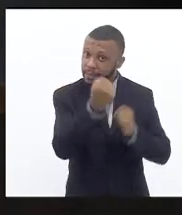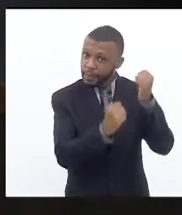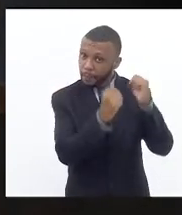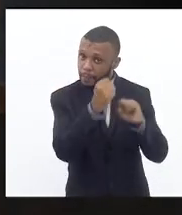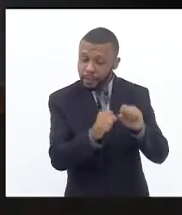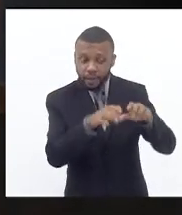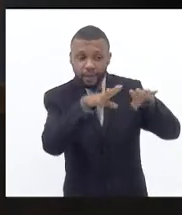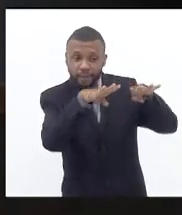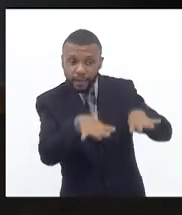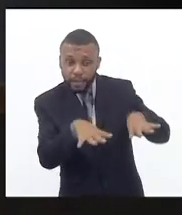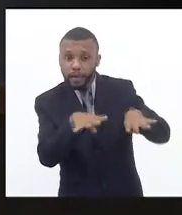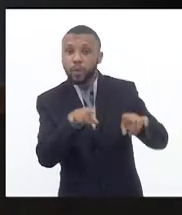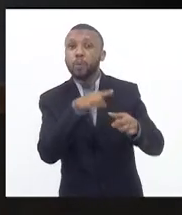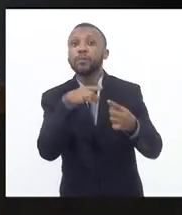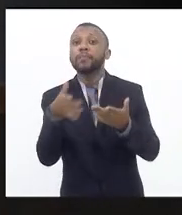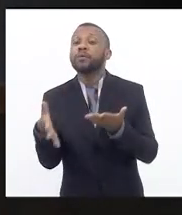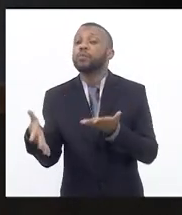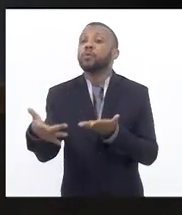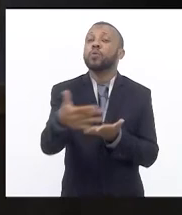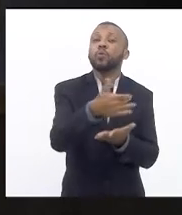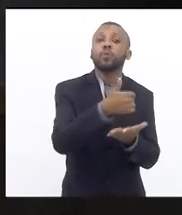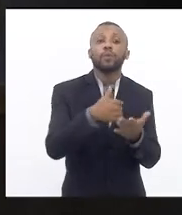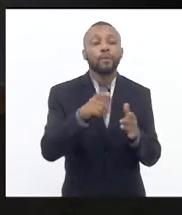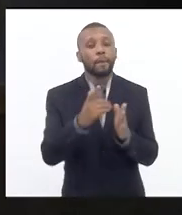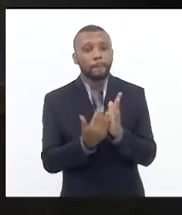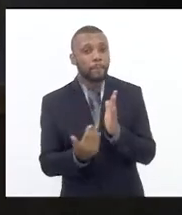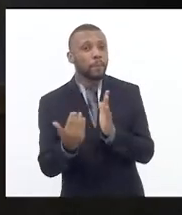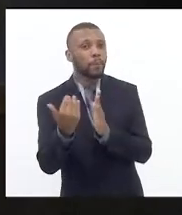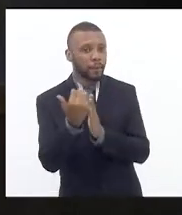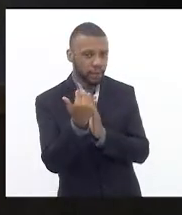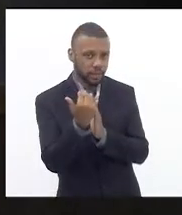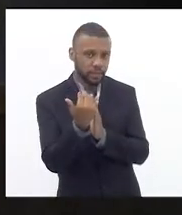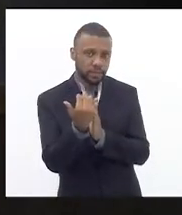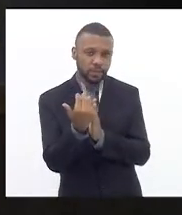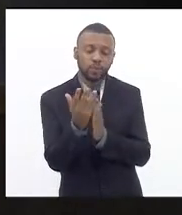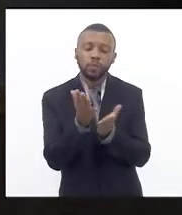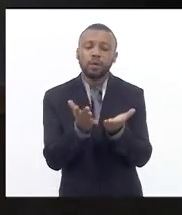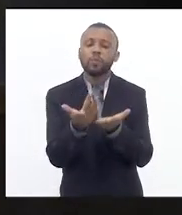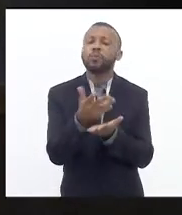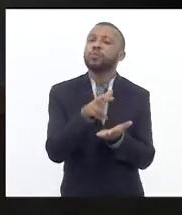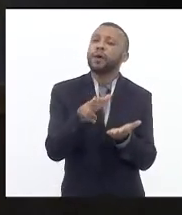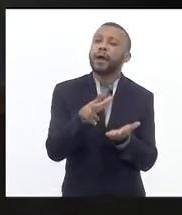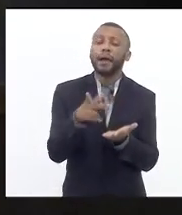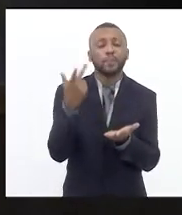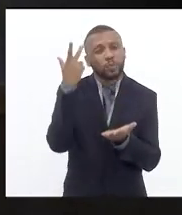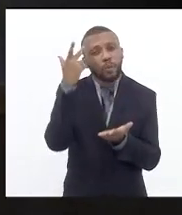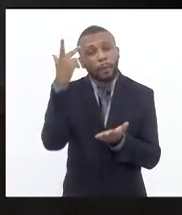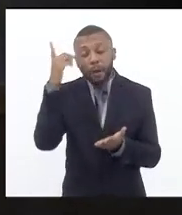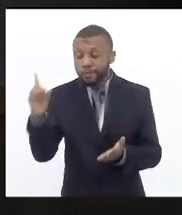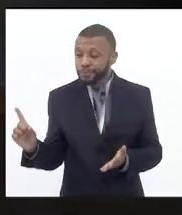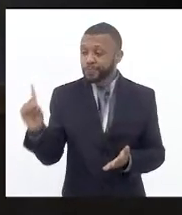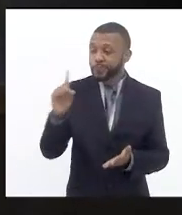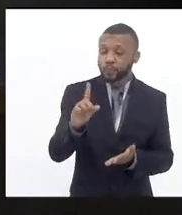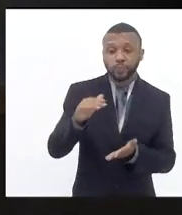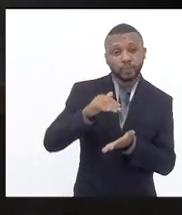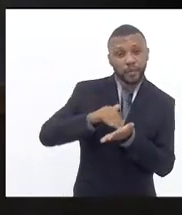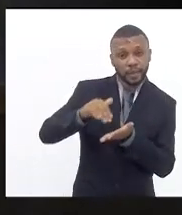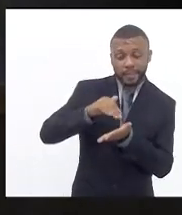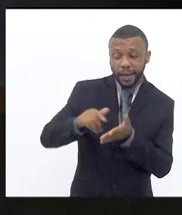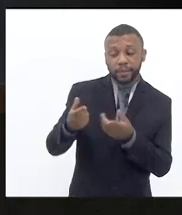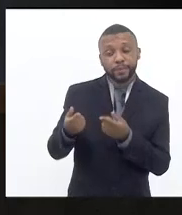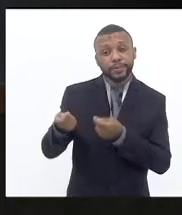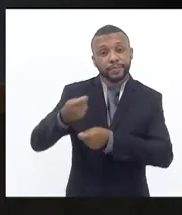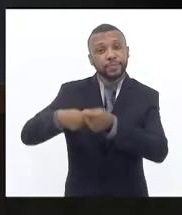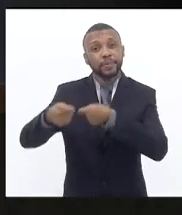ao médico e eu não tô falando de arrecadação O que é muito comum secretário de fazenda vir aqui só pensar em arrecadação